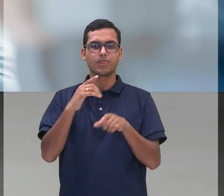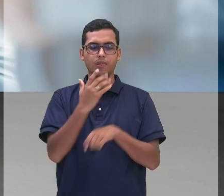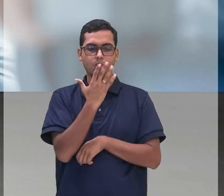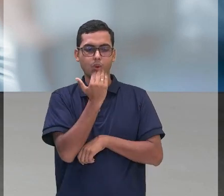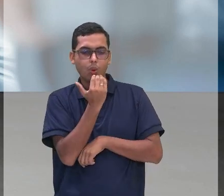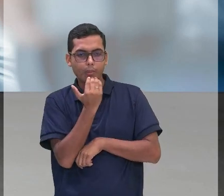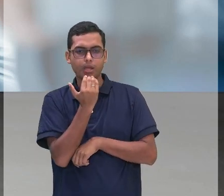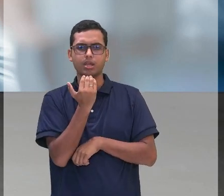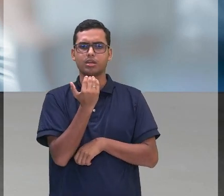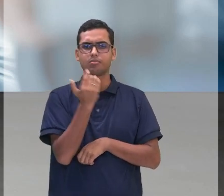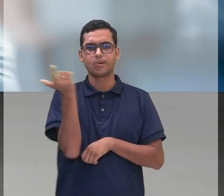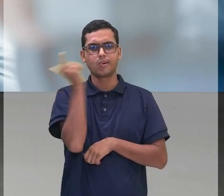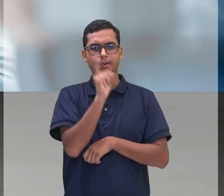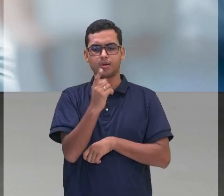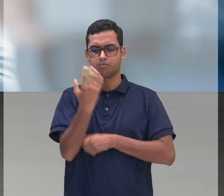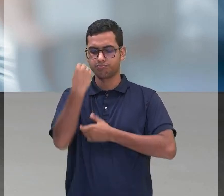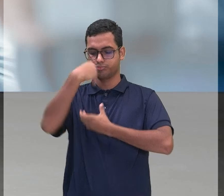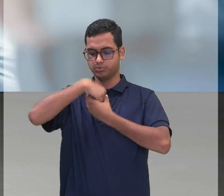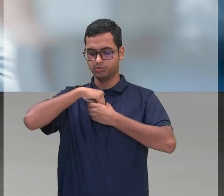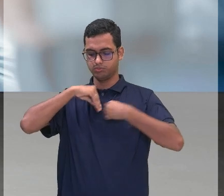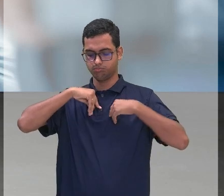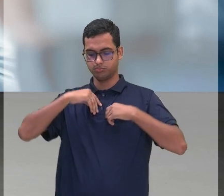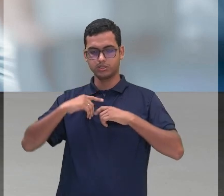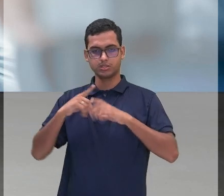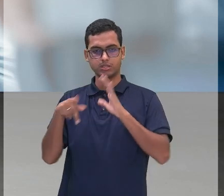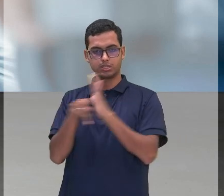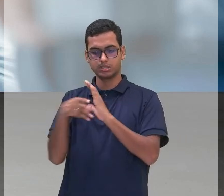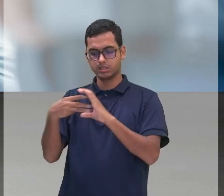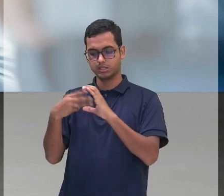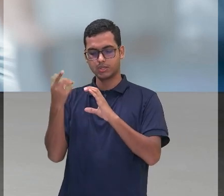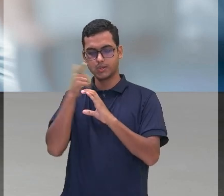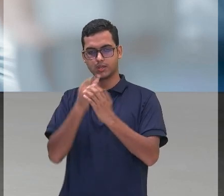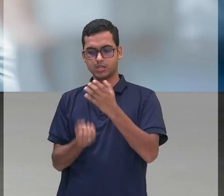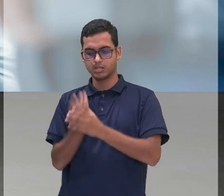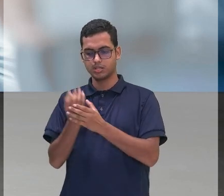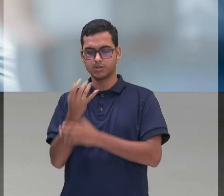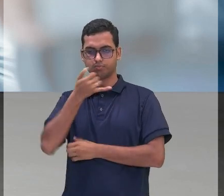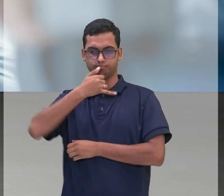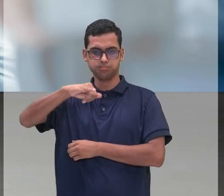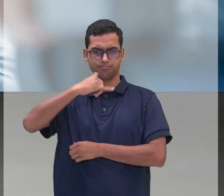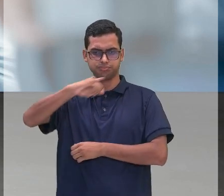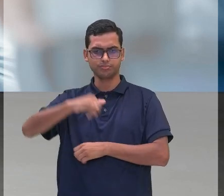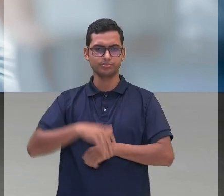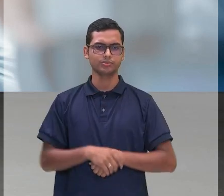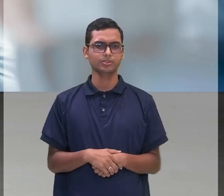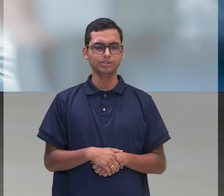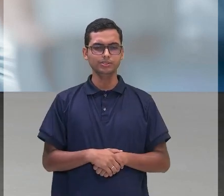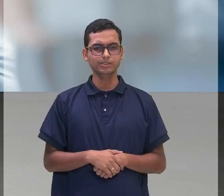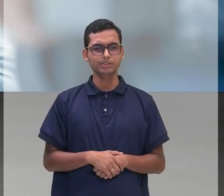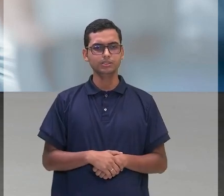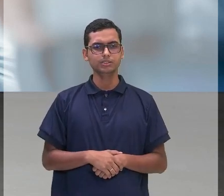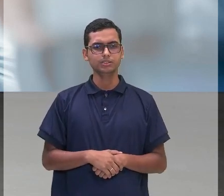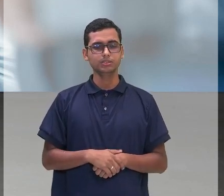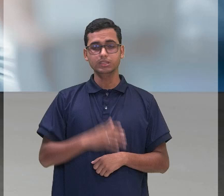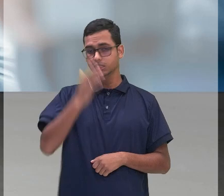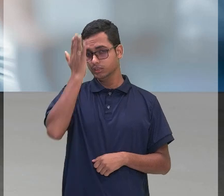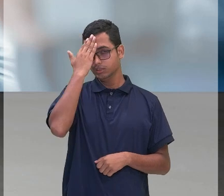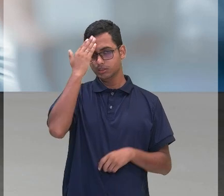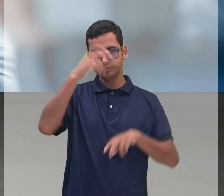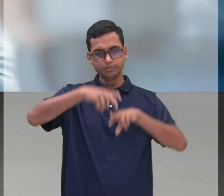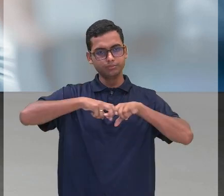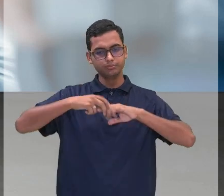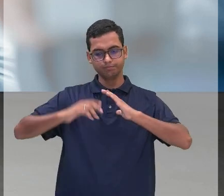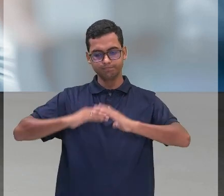para a produção de energia. Tá? Então, tudo isso, né, a gente sabe devido ao avanço da ciência,